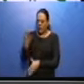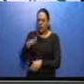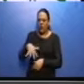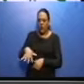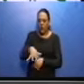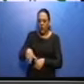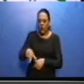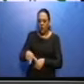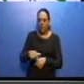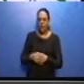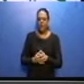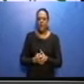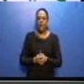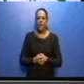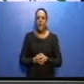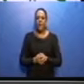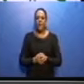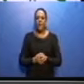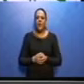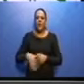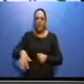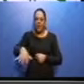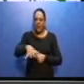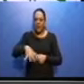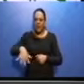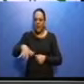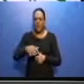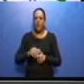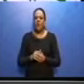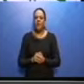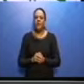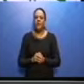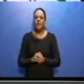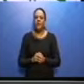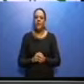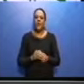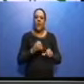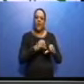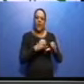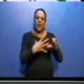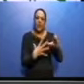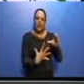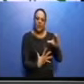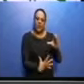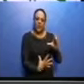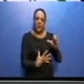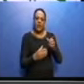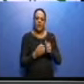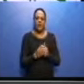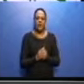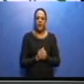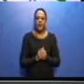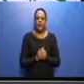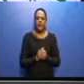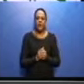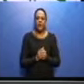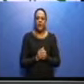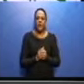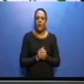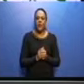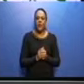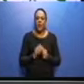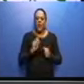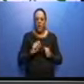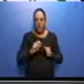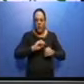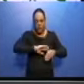temos nessa região aí também uma depressão, né, como característica de relevo, a depressão Caspiana, que está a cerca de